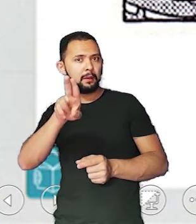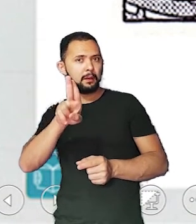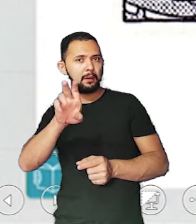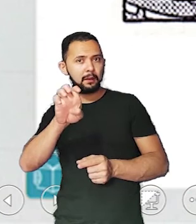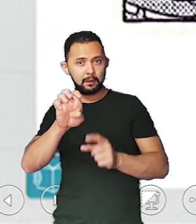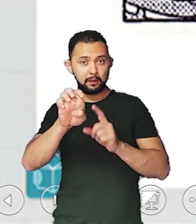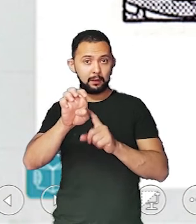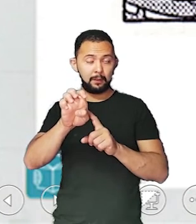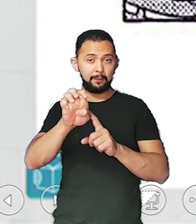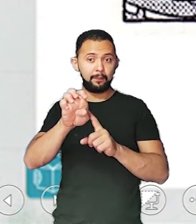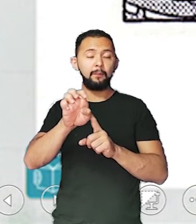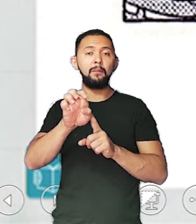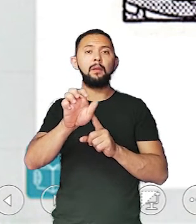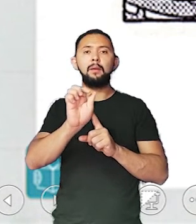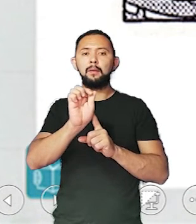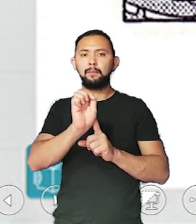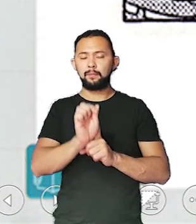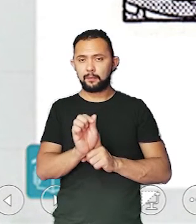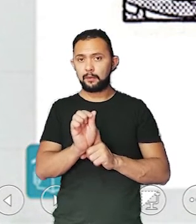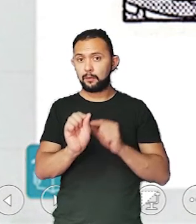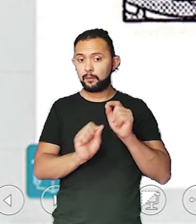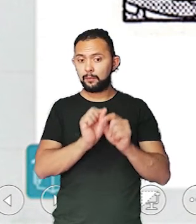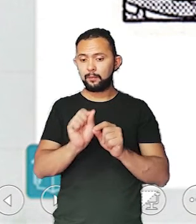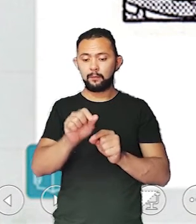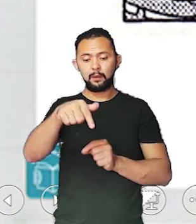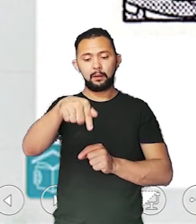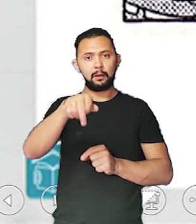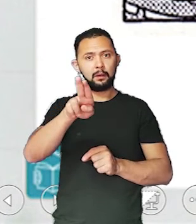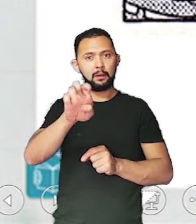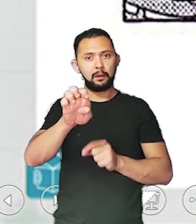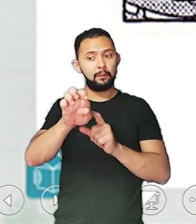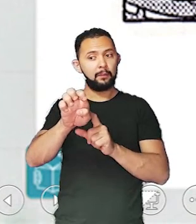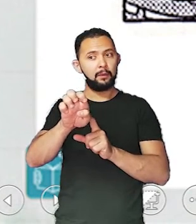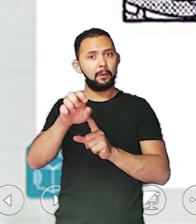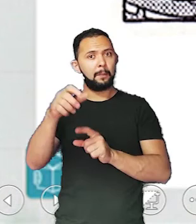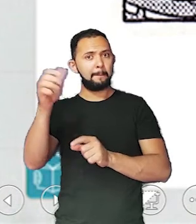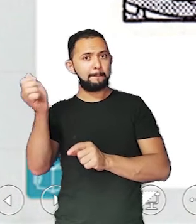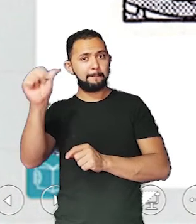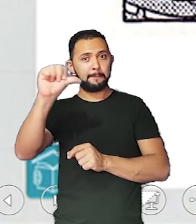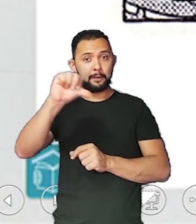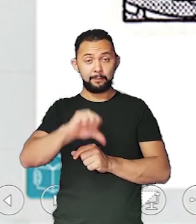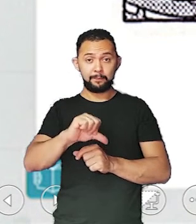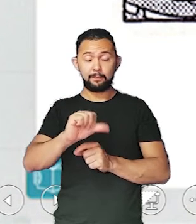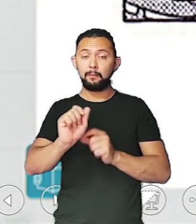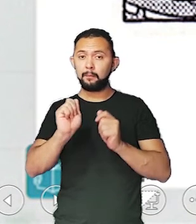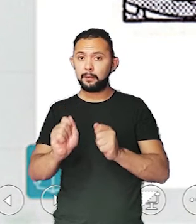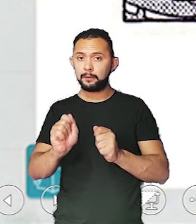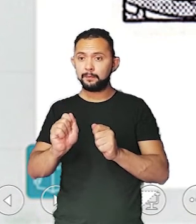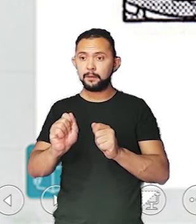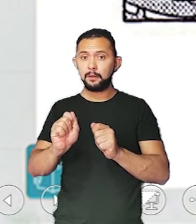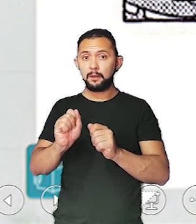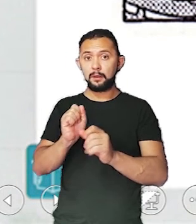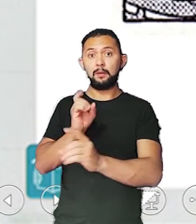sobremesa é pêssego com creme, certo? O pior aqui a gente pode chamar de sujeito. Olha aí,